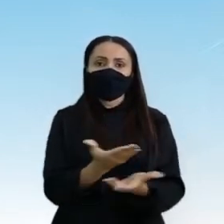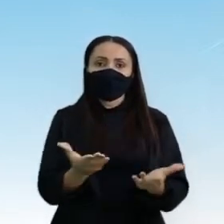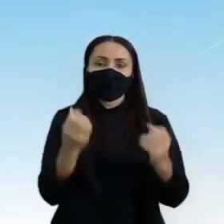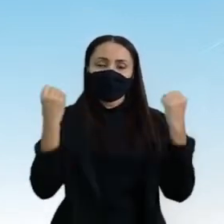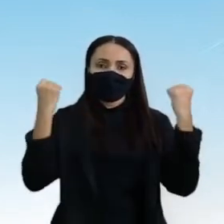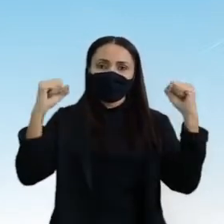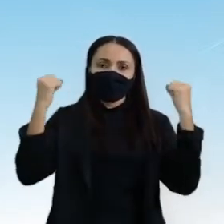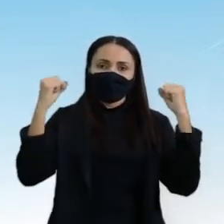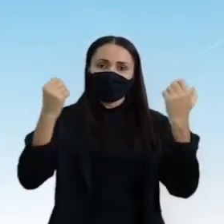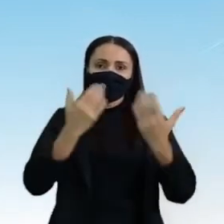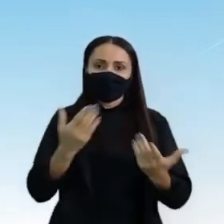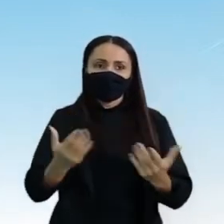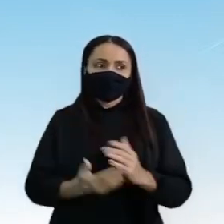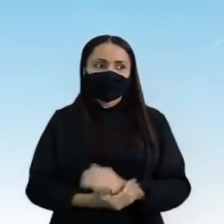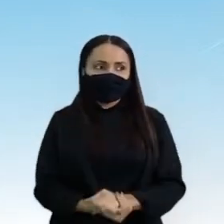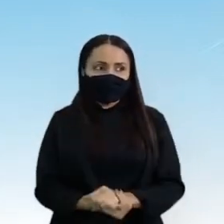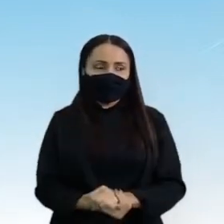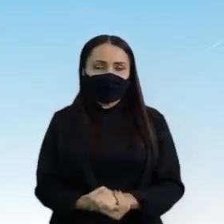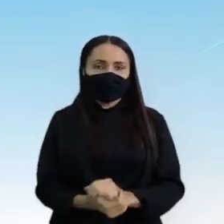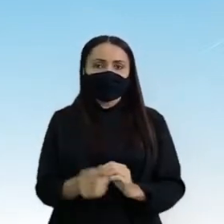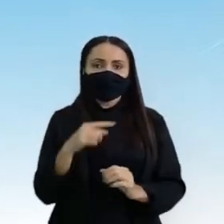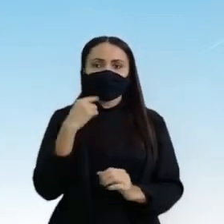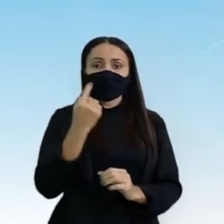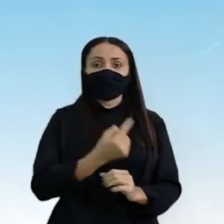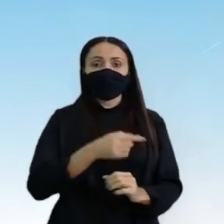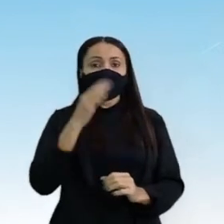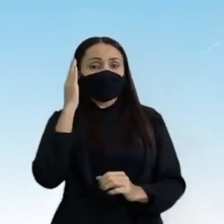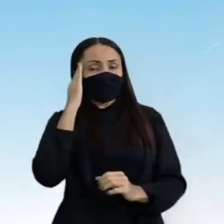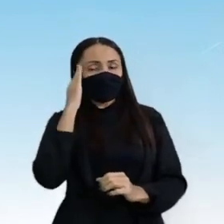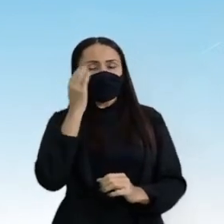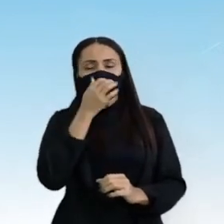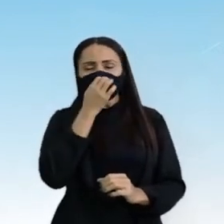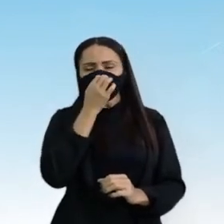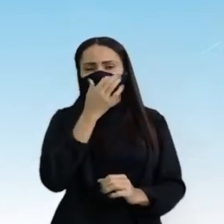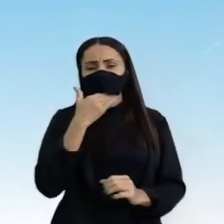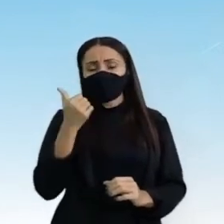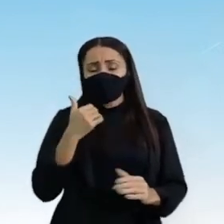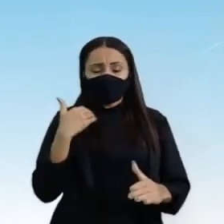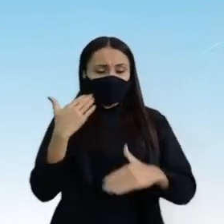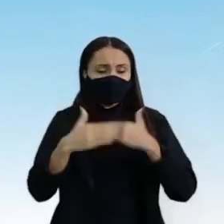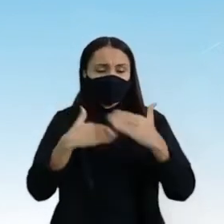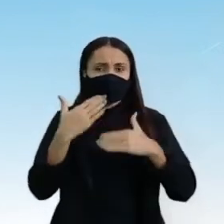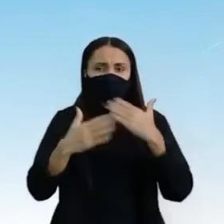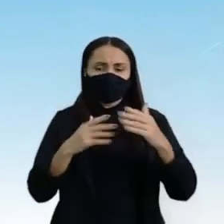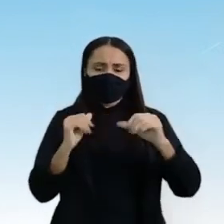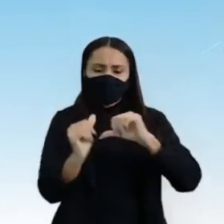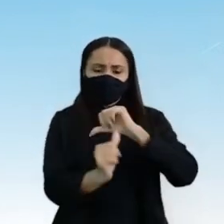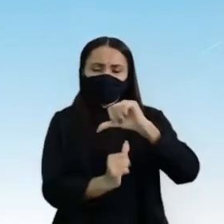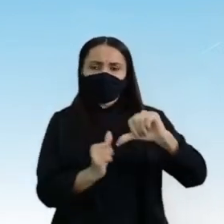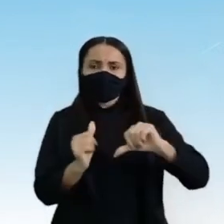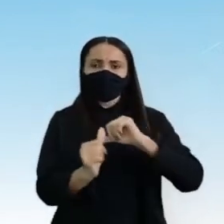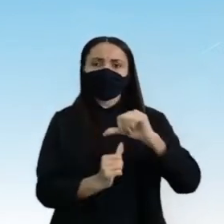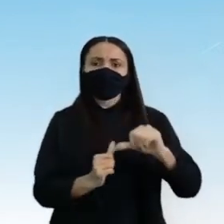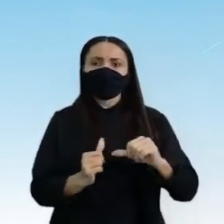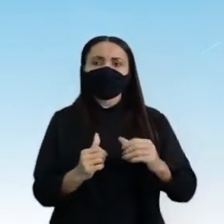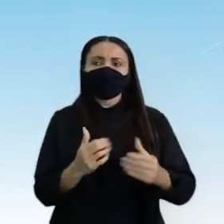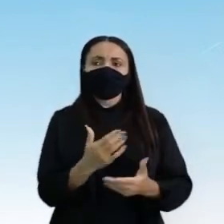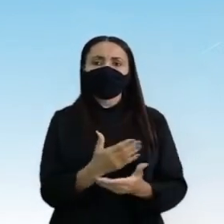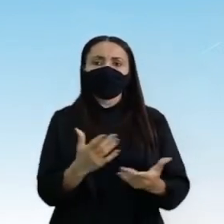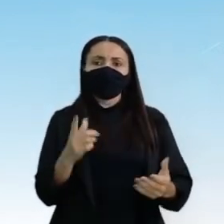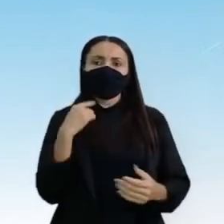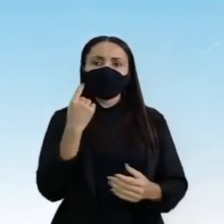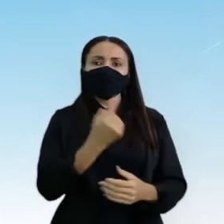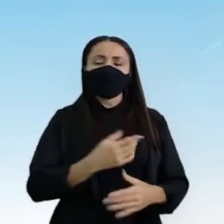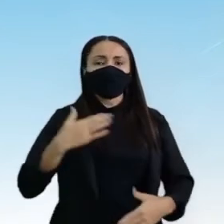pelas ginásticas. Nós vamos entender aqui o processo de alteração, ou de alterações do